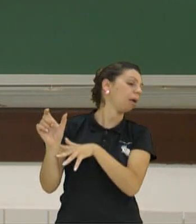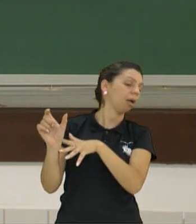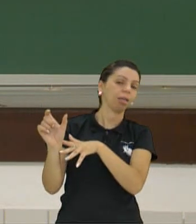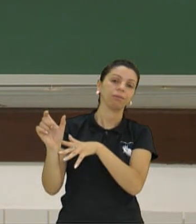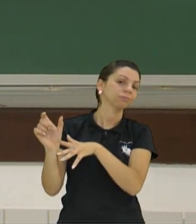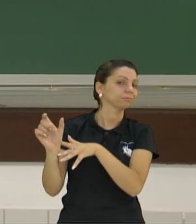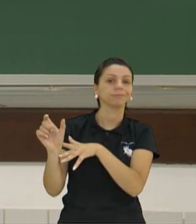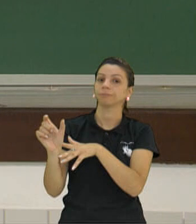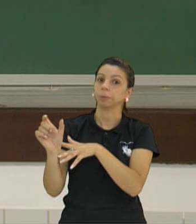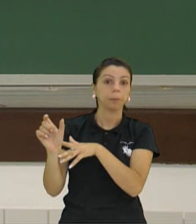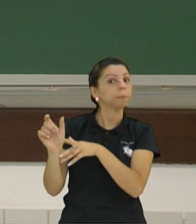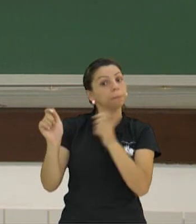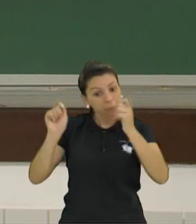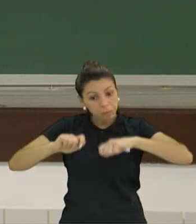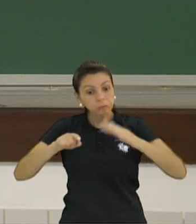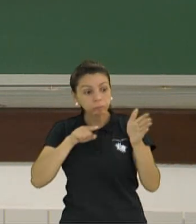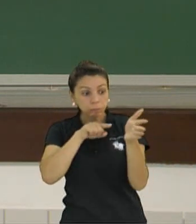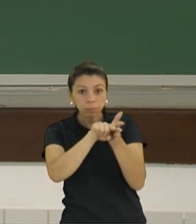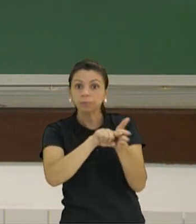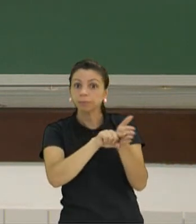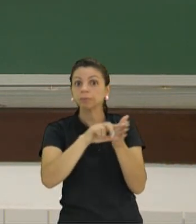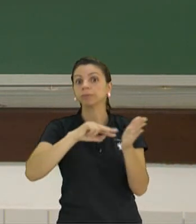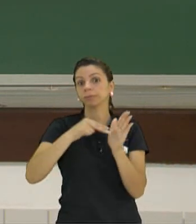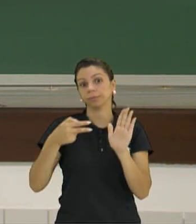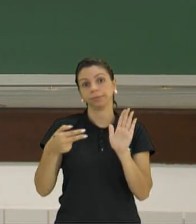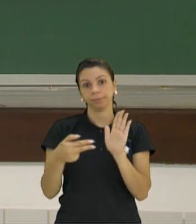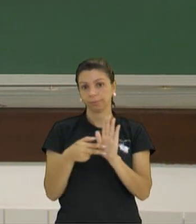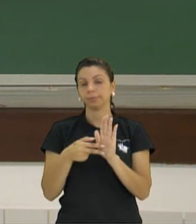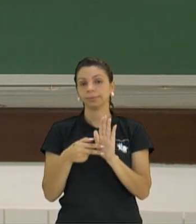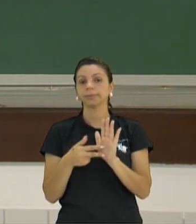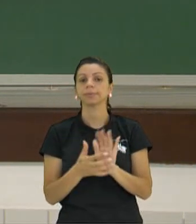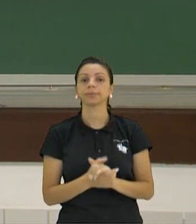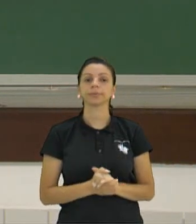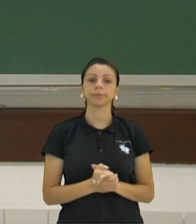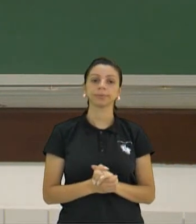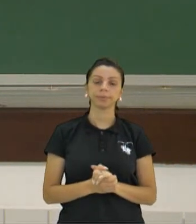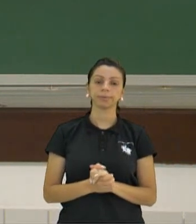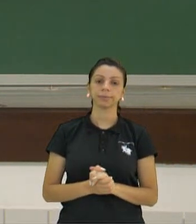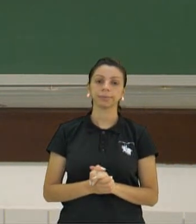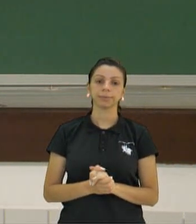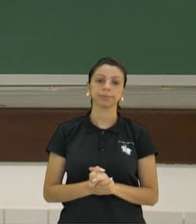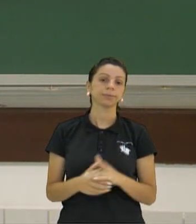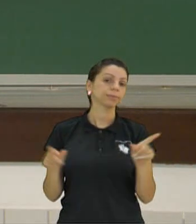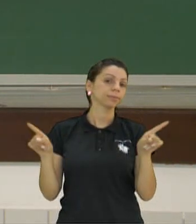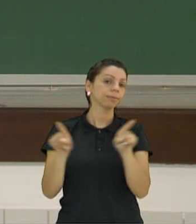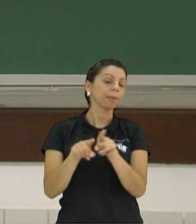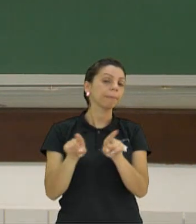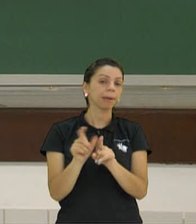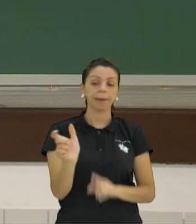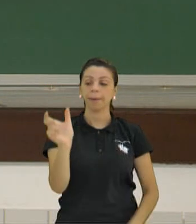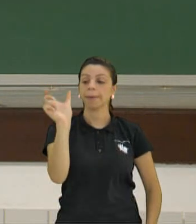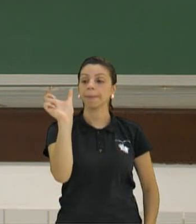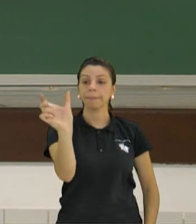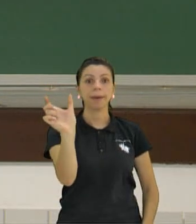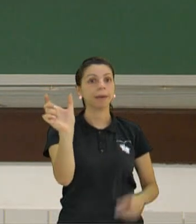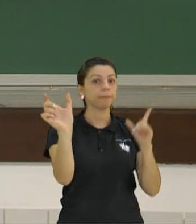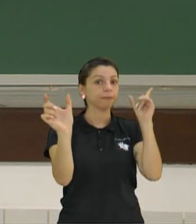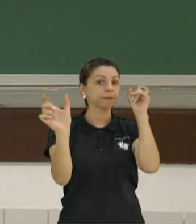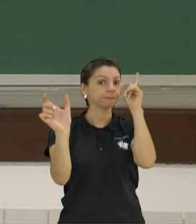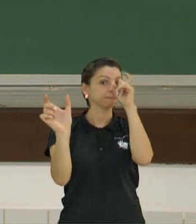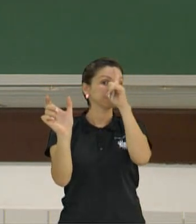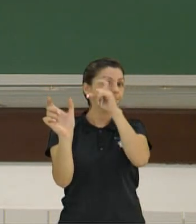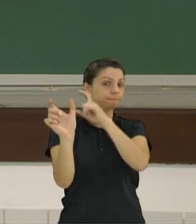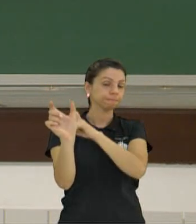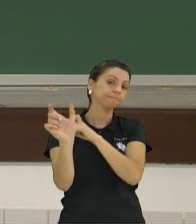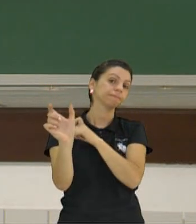essa palavrinha, tá? Não, tem que conhecer o significado e outra coisa, pessoal, tem que colocar essas palavras difíceis,